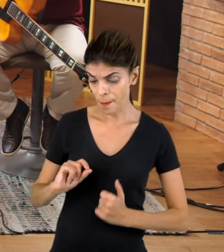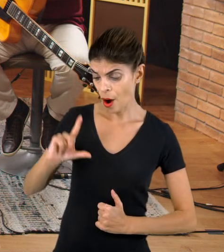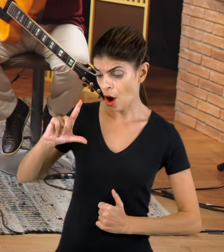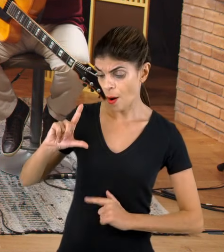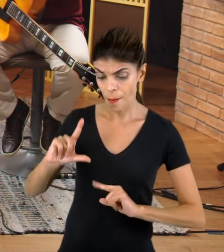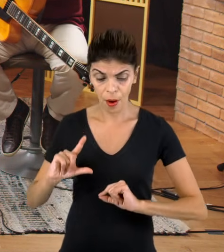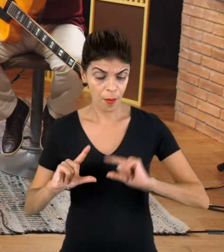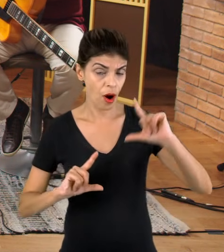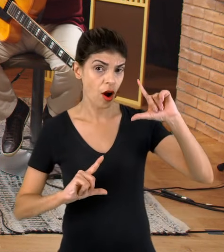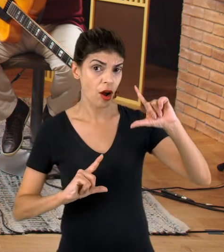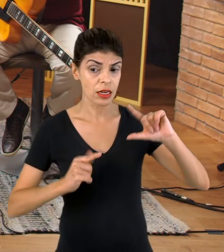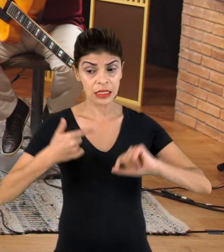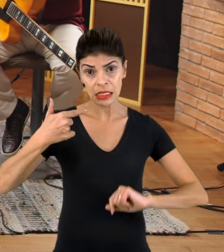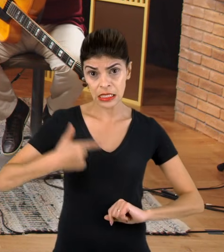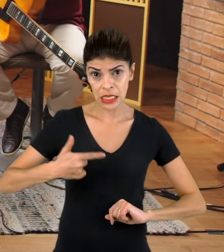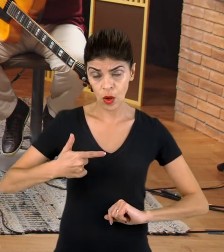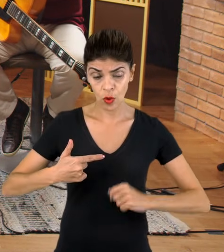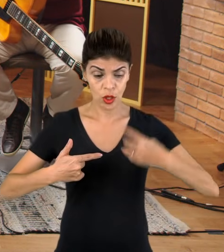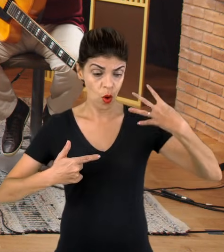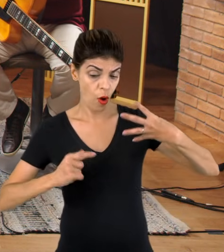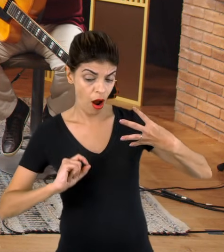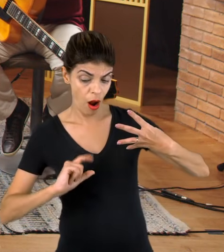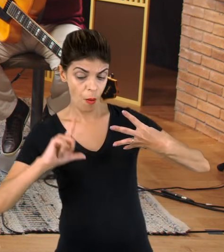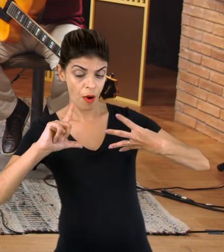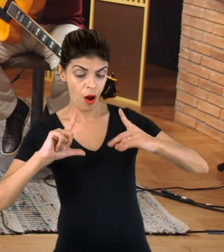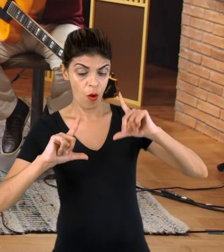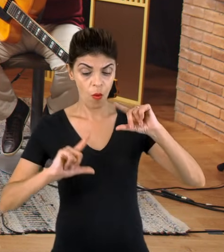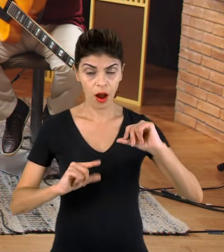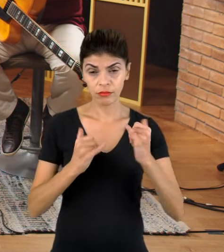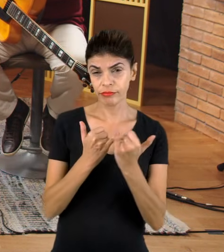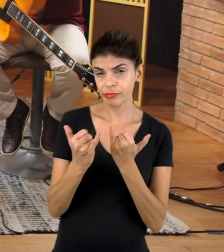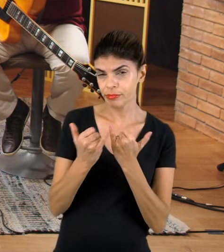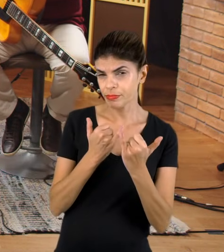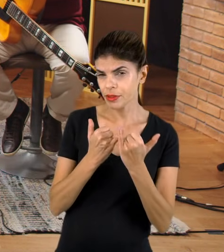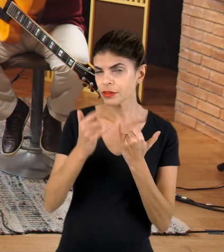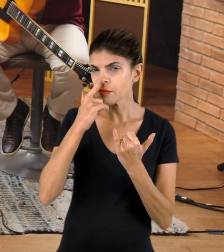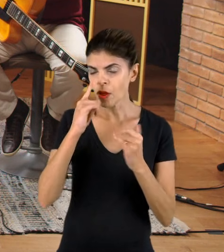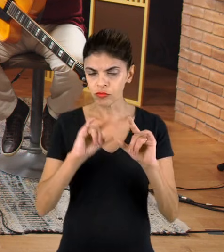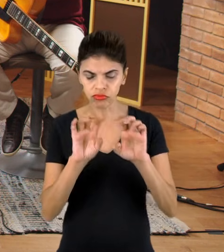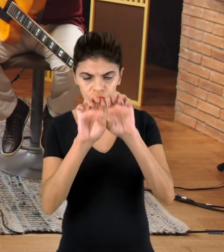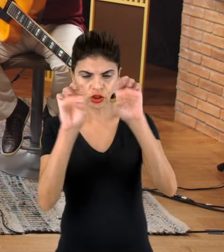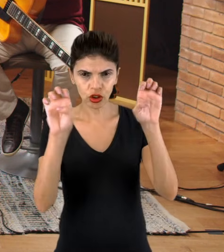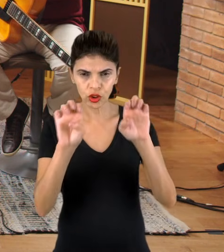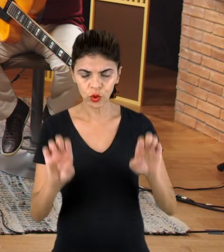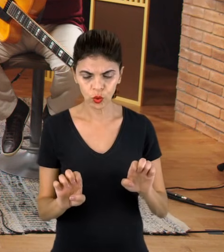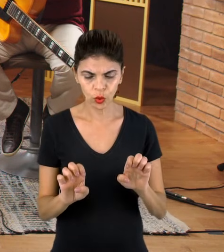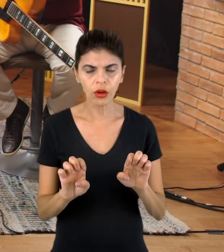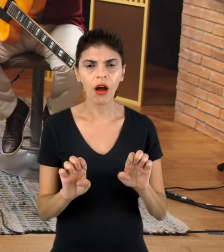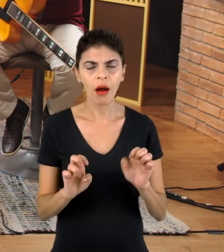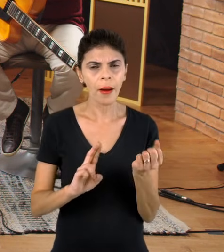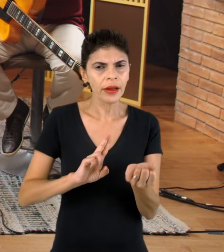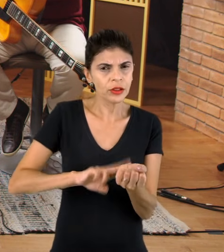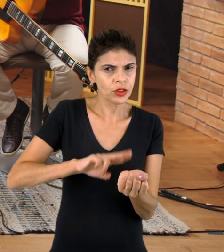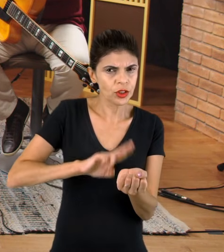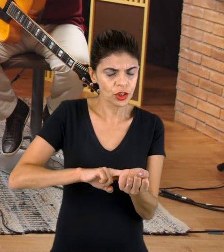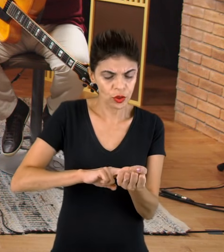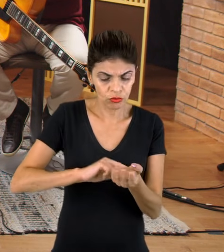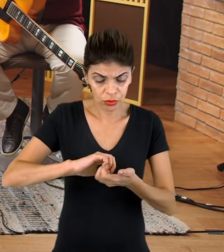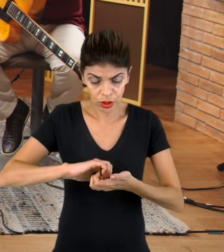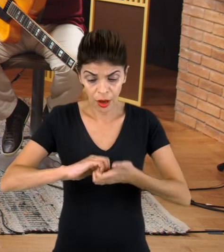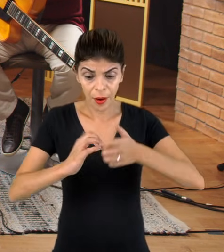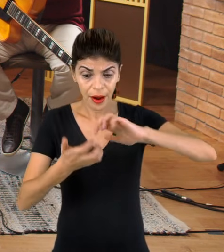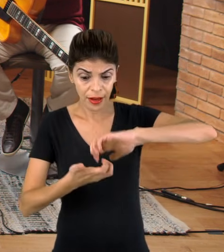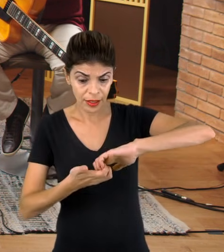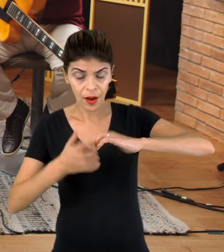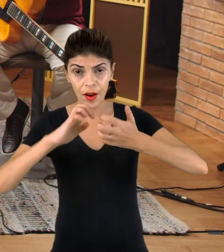quartas aumentadas, segundas maiores e quartas aumentadas, segundas menores e quartas aumentadas. E aí eu pego essa estrutura harmônica e trabalho